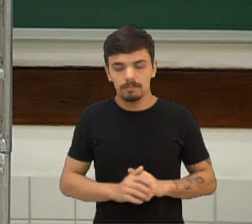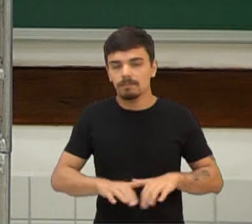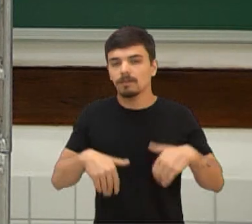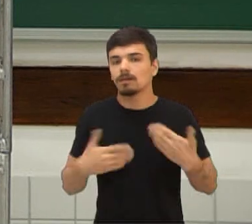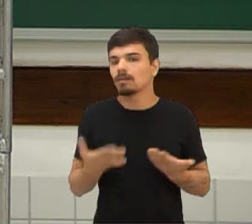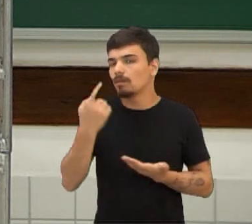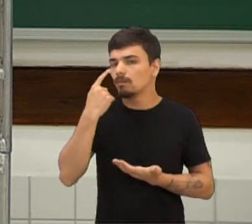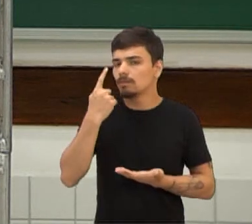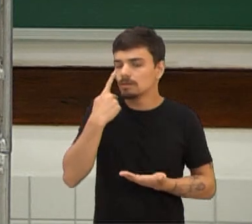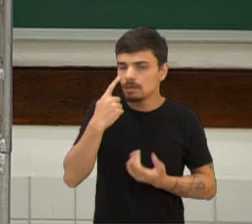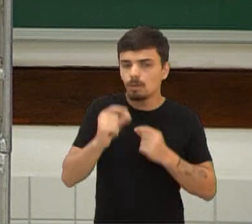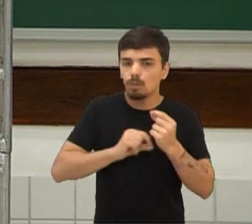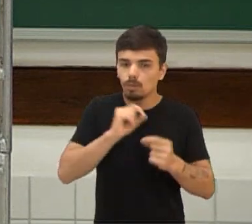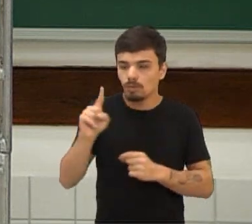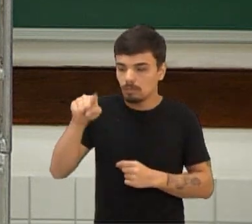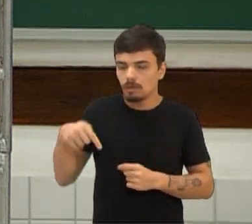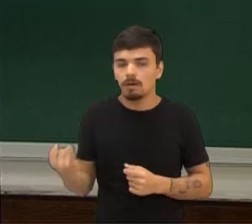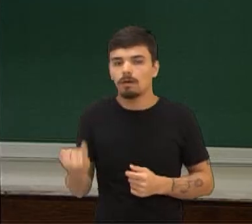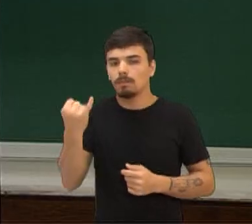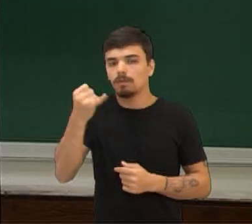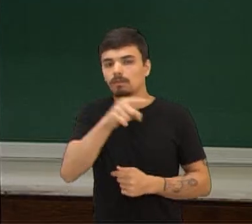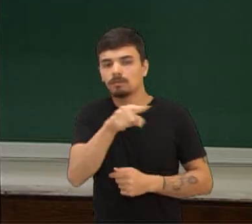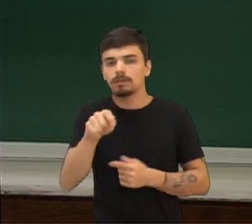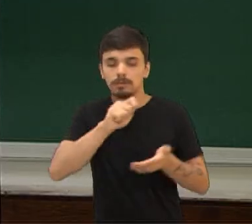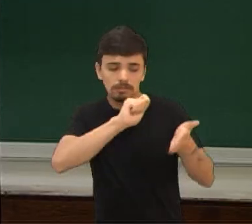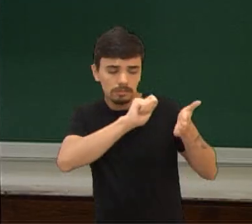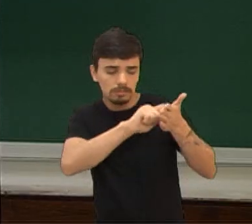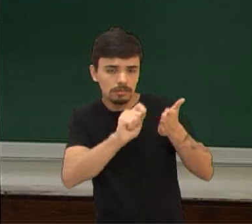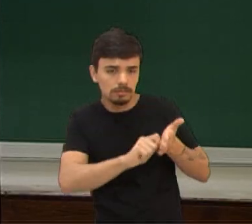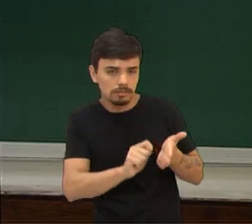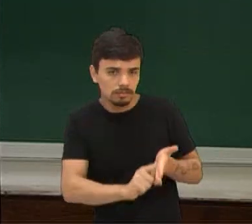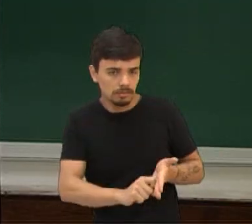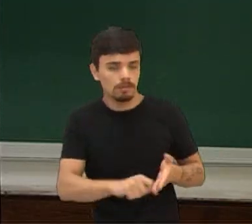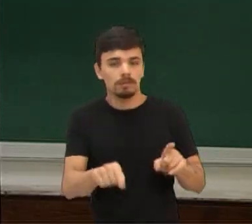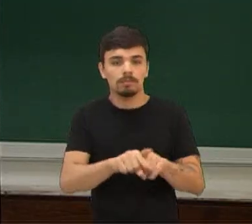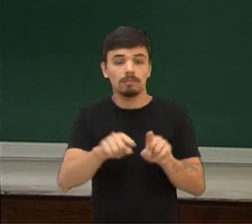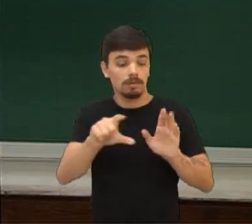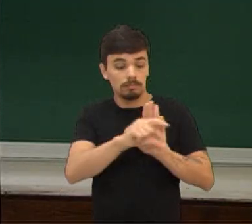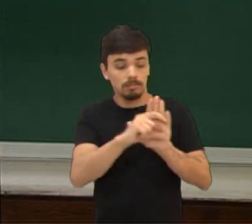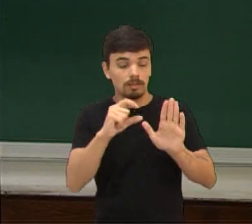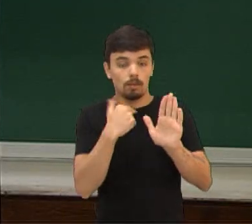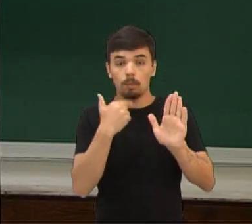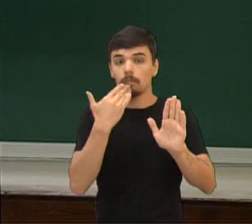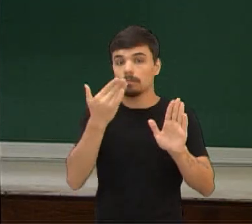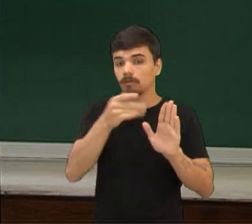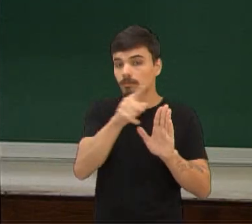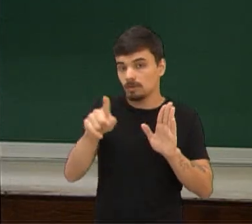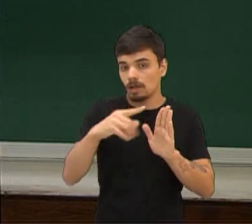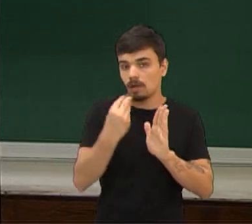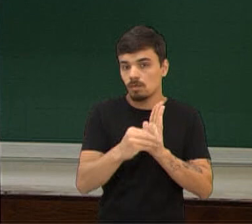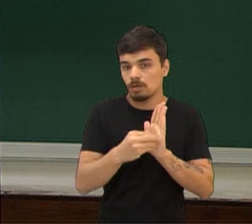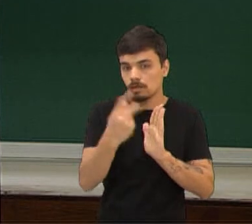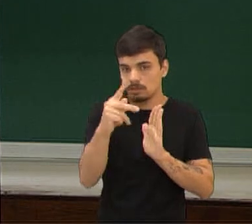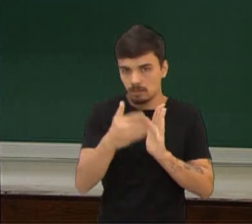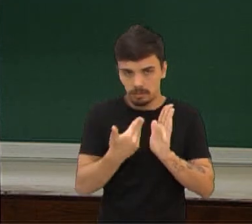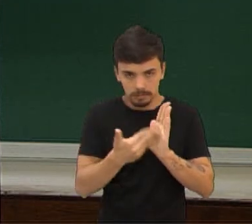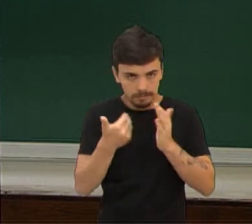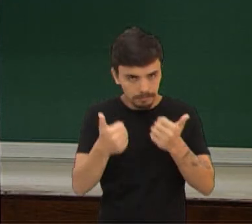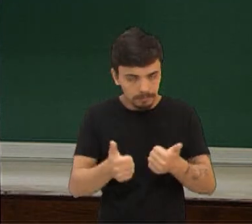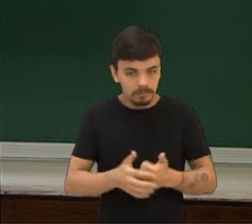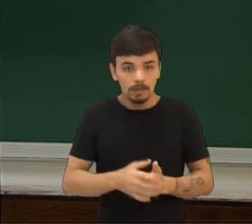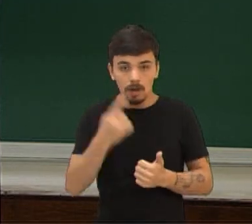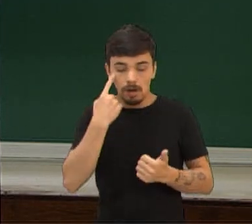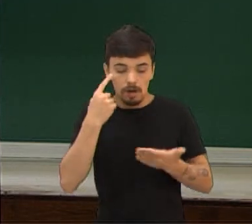Então, vejamos lá. O que é importante de você escrever e de estar nesse parágrafo que eu pedi lá para você anotar no seu caderno?